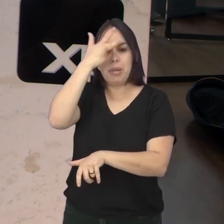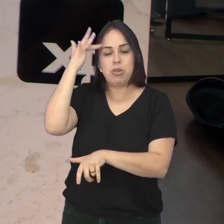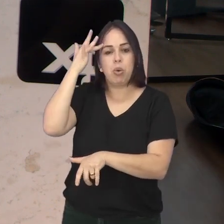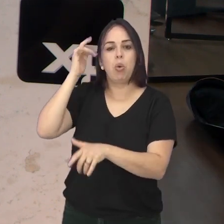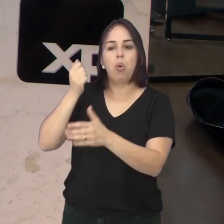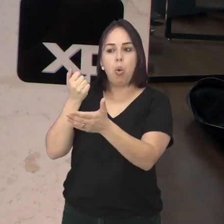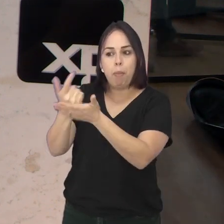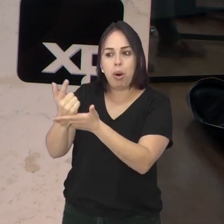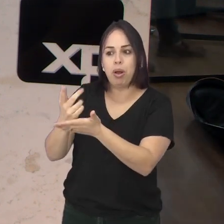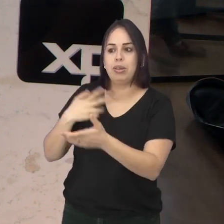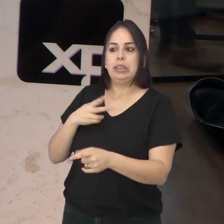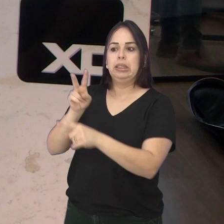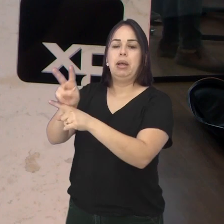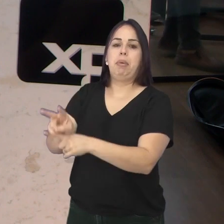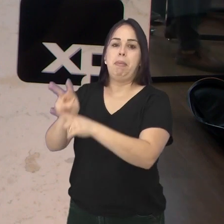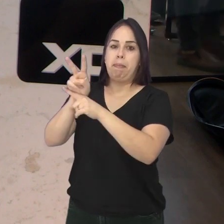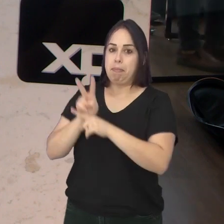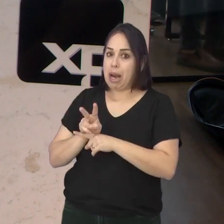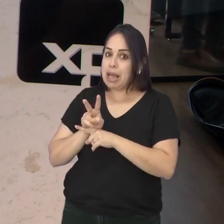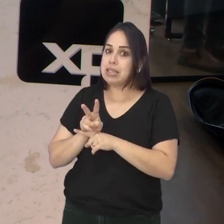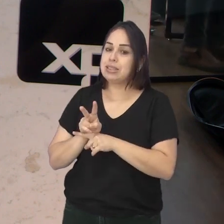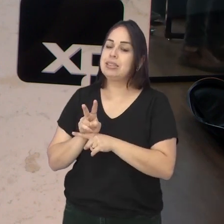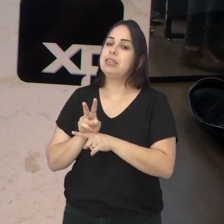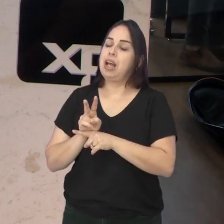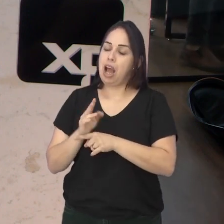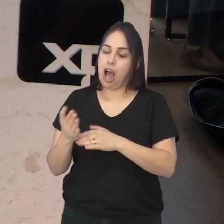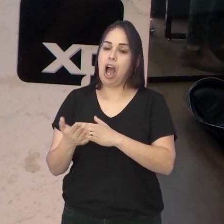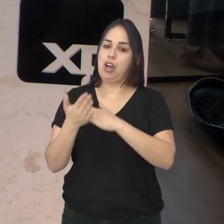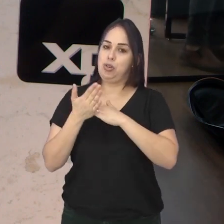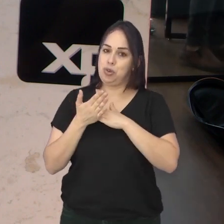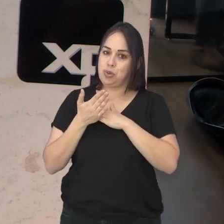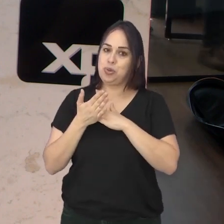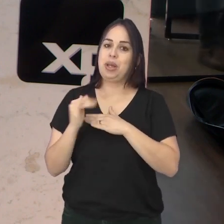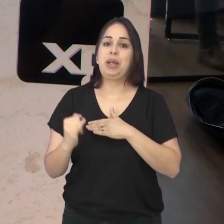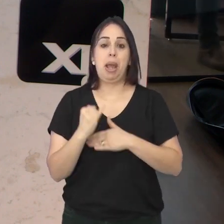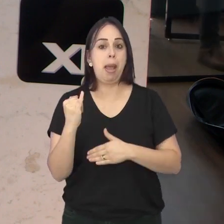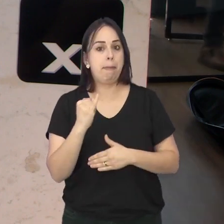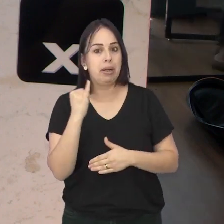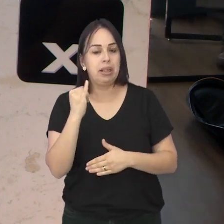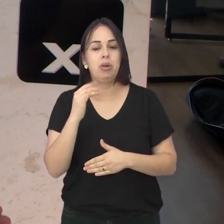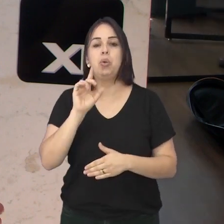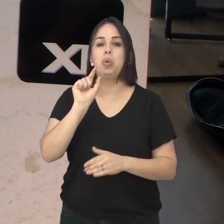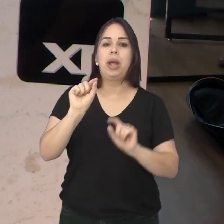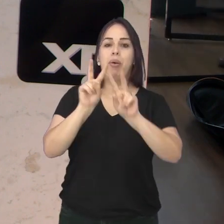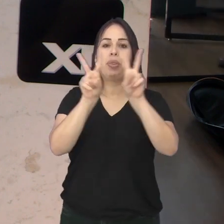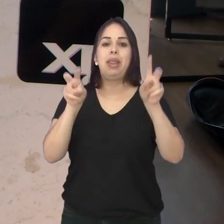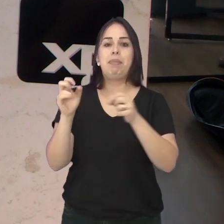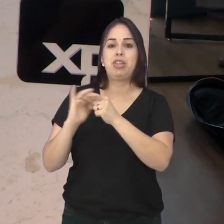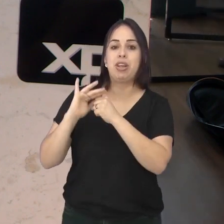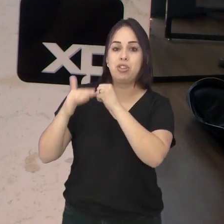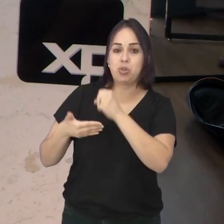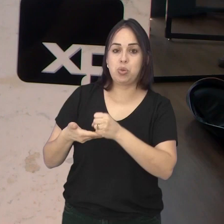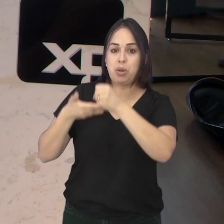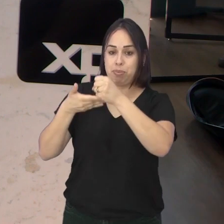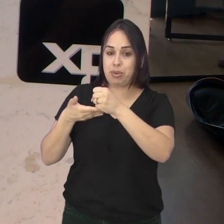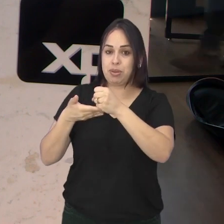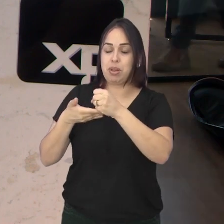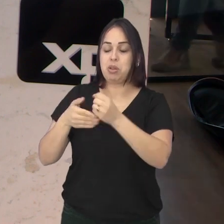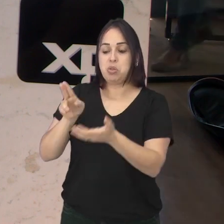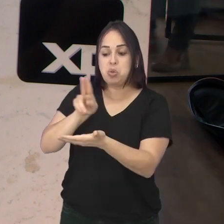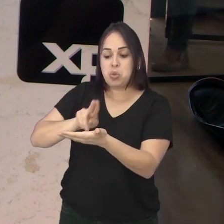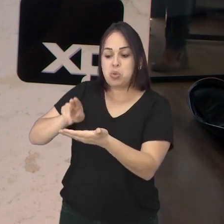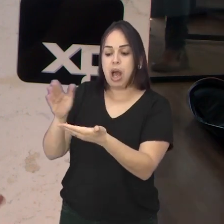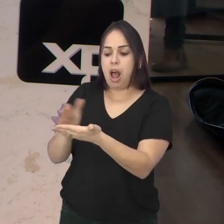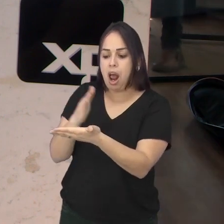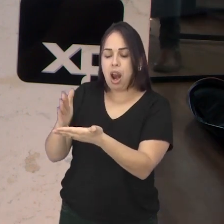pessoa ajuda o bolso a ficar no azul, mas também traz lições importantes de sustentabilidade, de